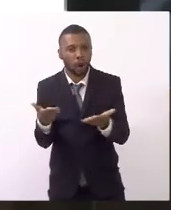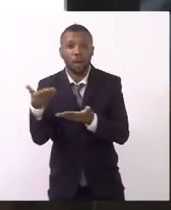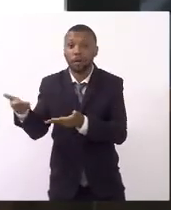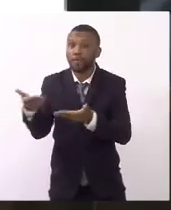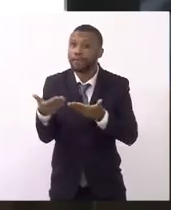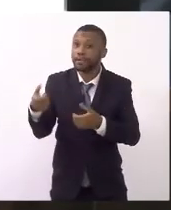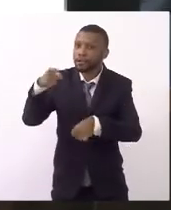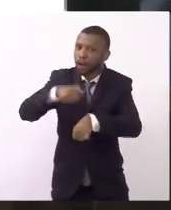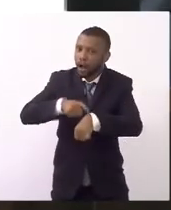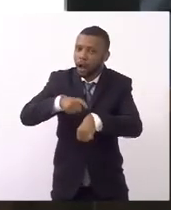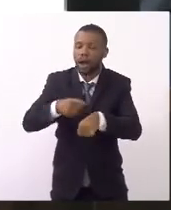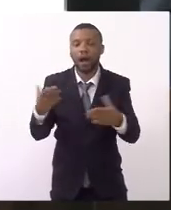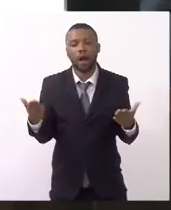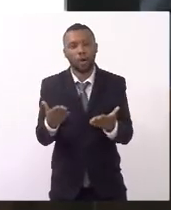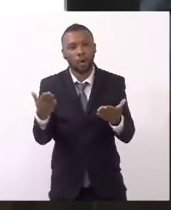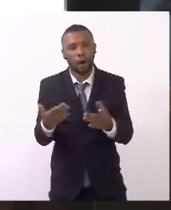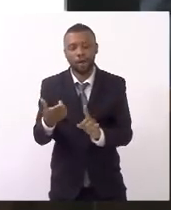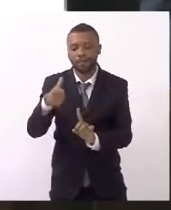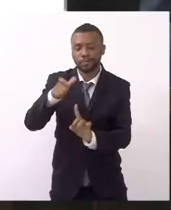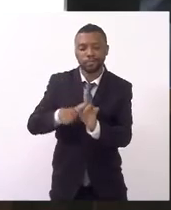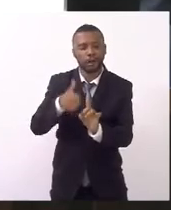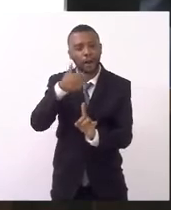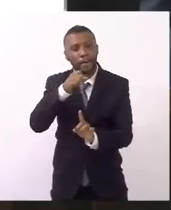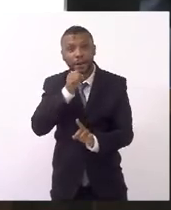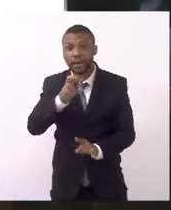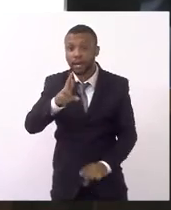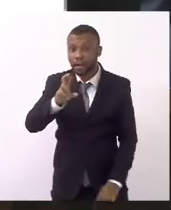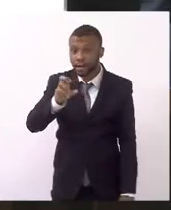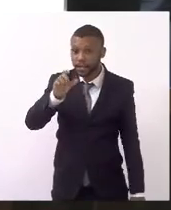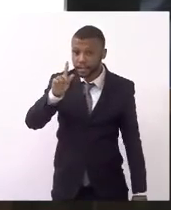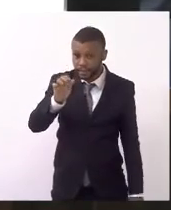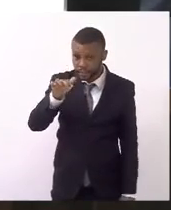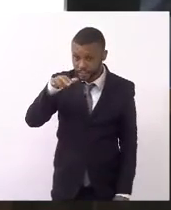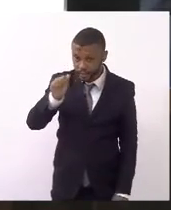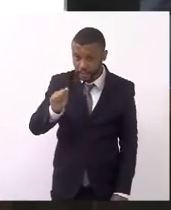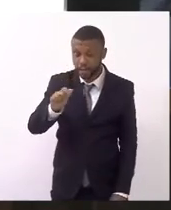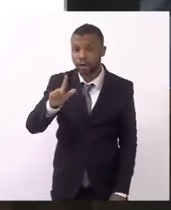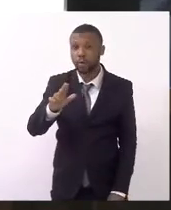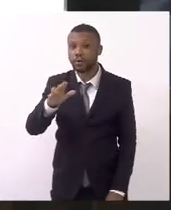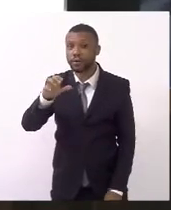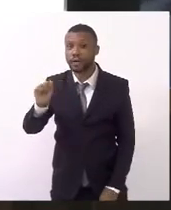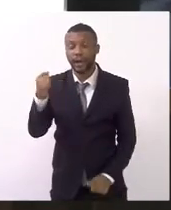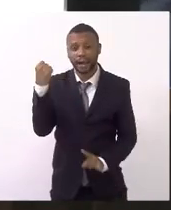neste momento a senhora mãe Regina Lúcia de emanja